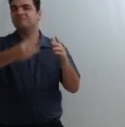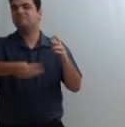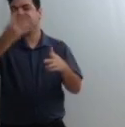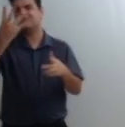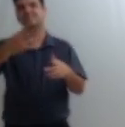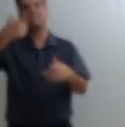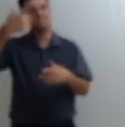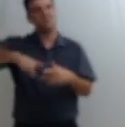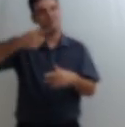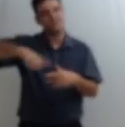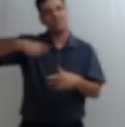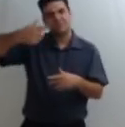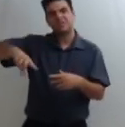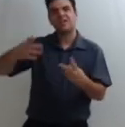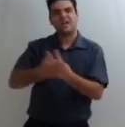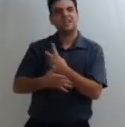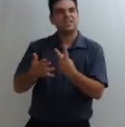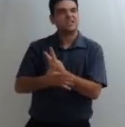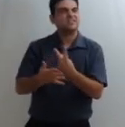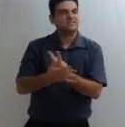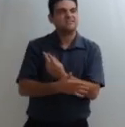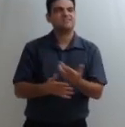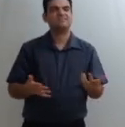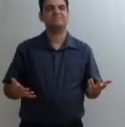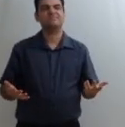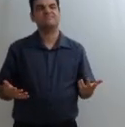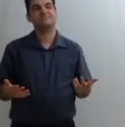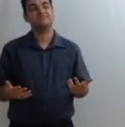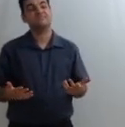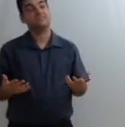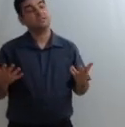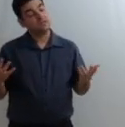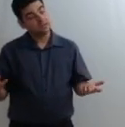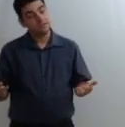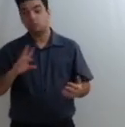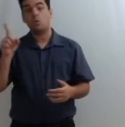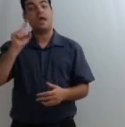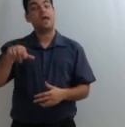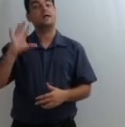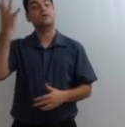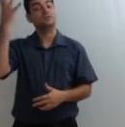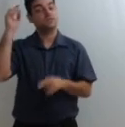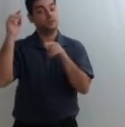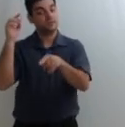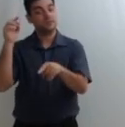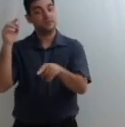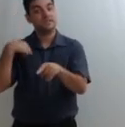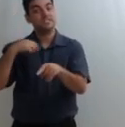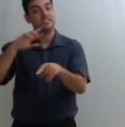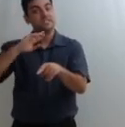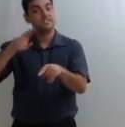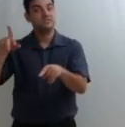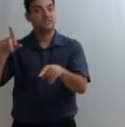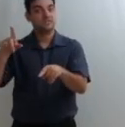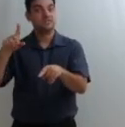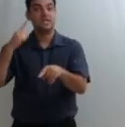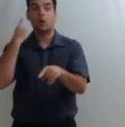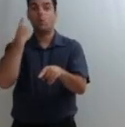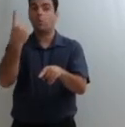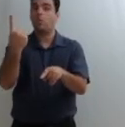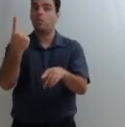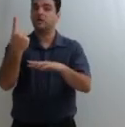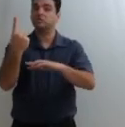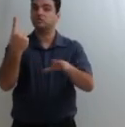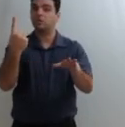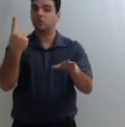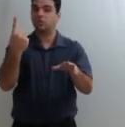2, 3, 4, 5, 10 vezes na falta grave, mas reitero e peço vênia, não é o caso desse sentenciado. Esse sentenciado só tem uma falta